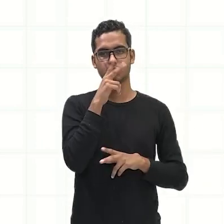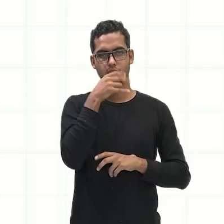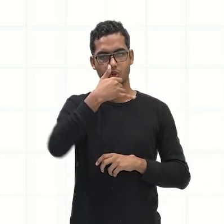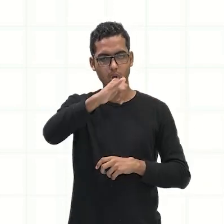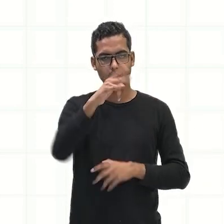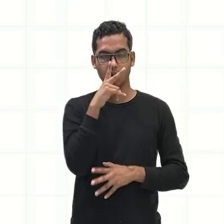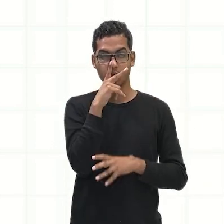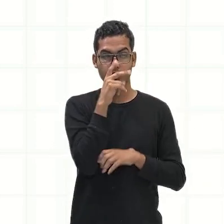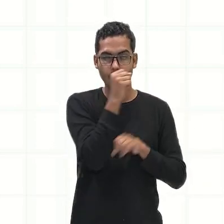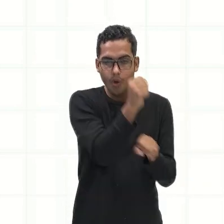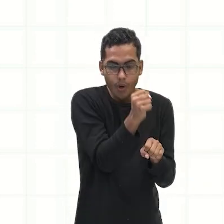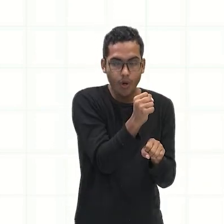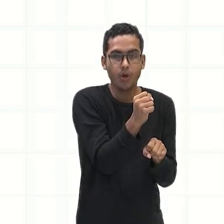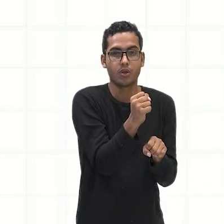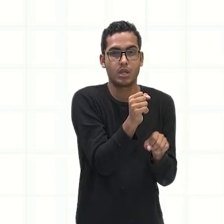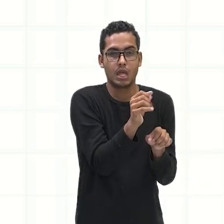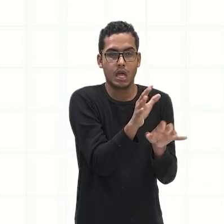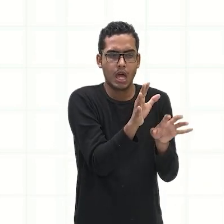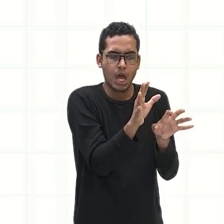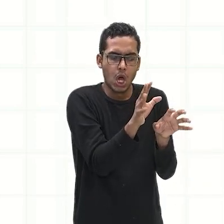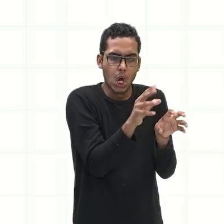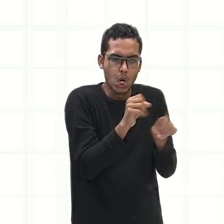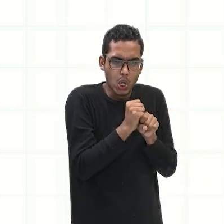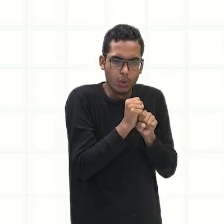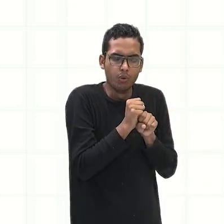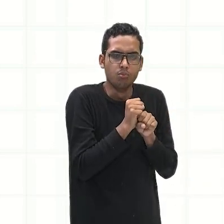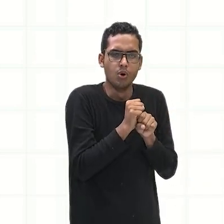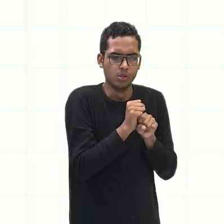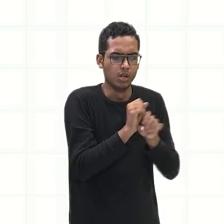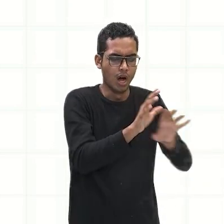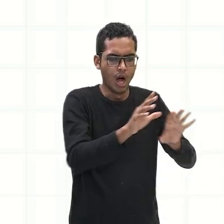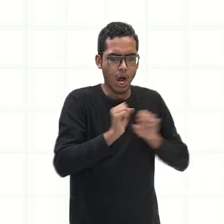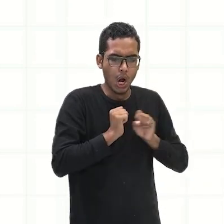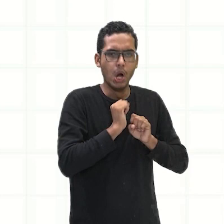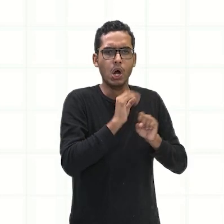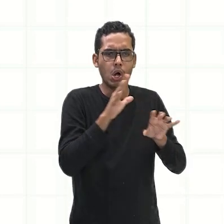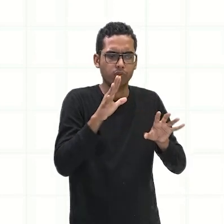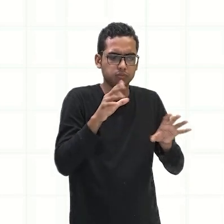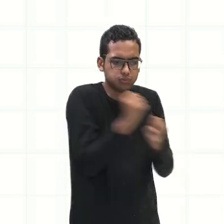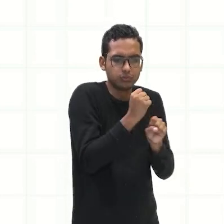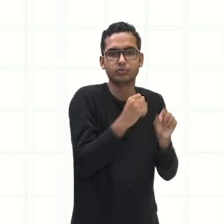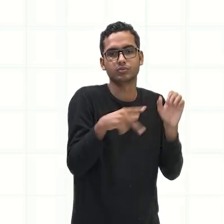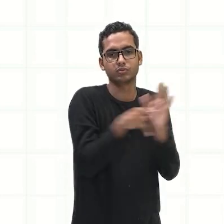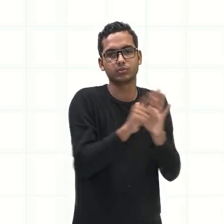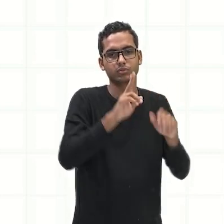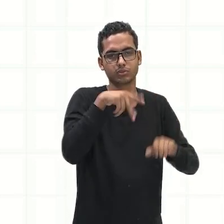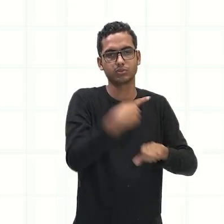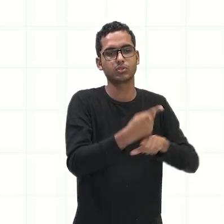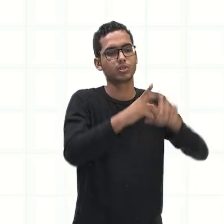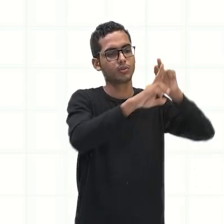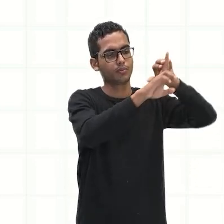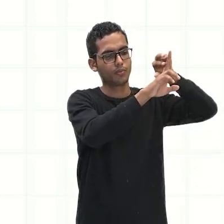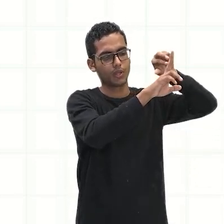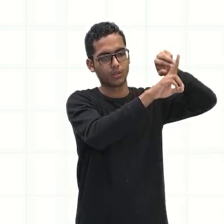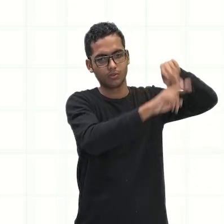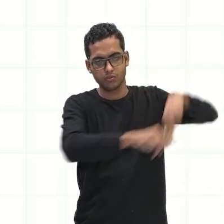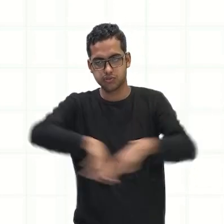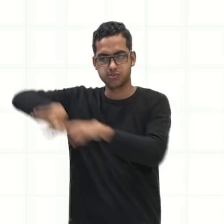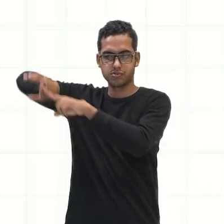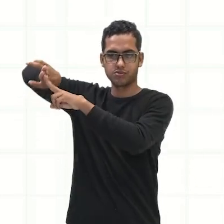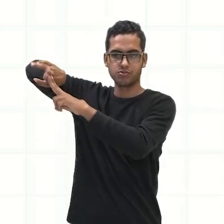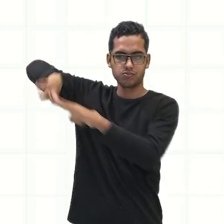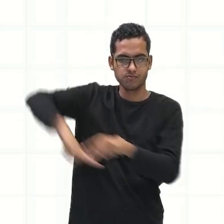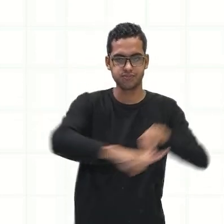né? Então acumula aí nessa energia potencial, como a gente consegue visualizar. E aí não parou por aí, ele vai fazer de novo esse movimento, ele